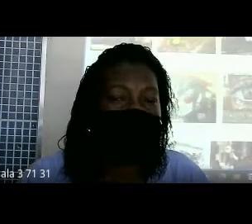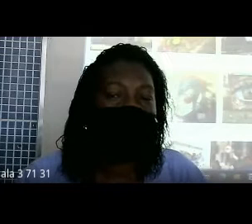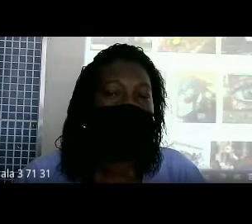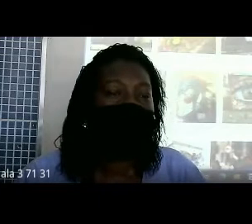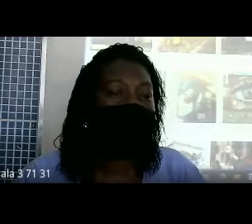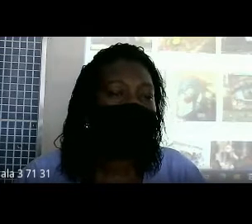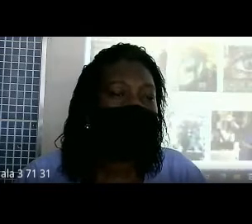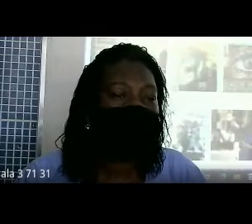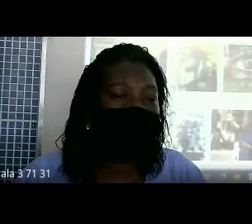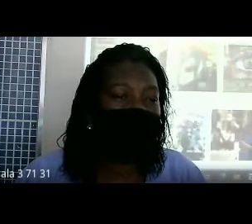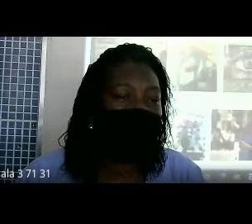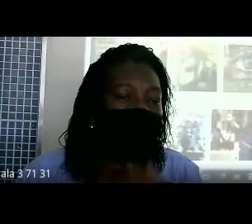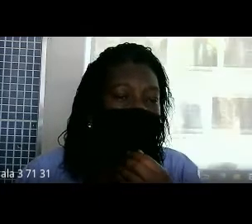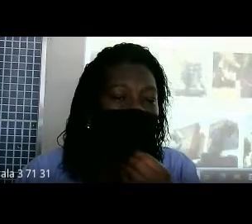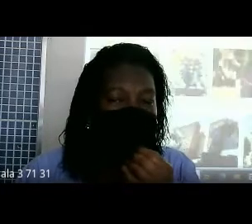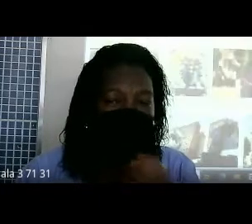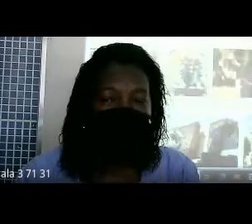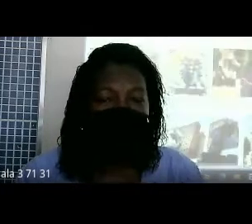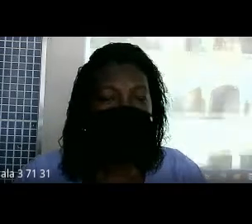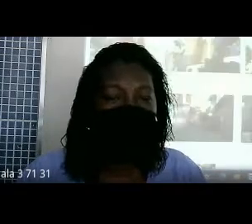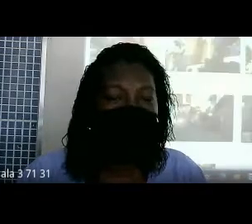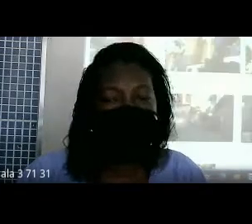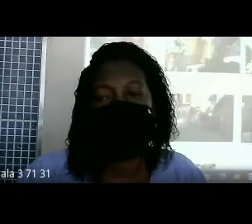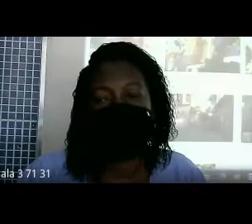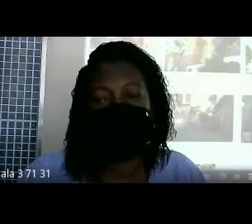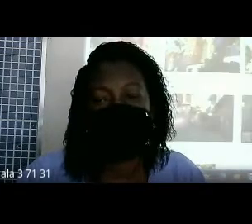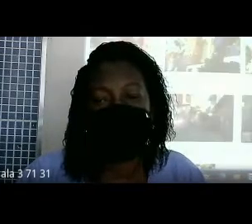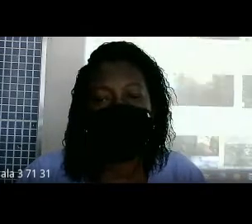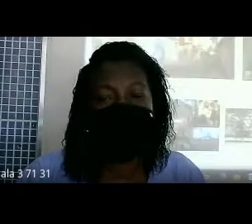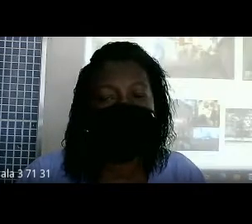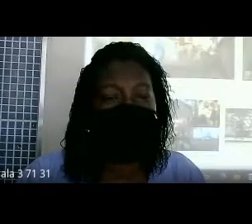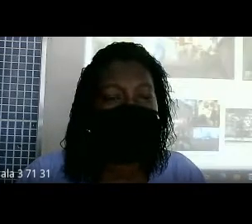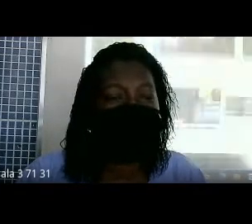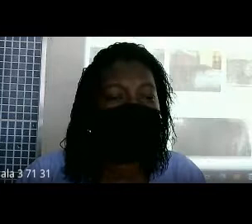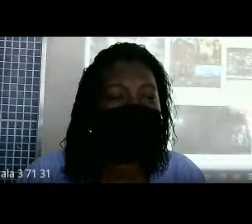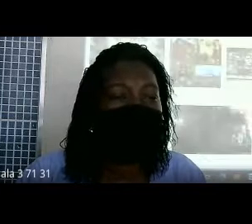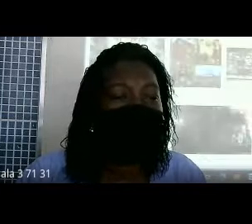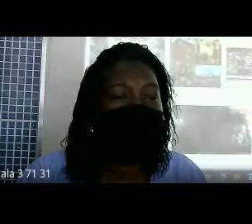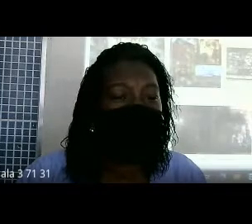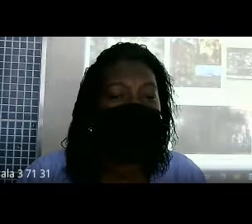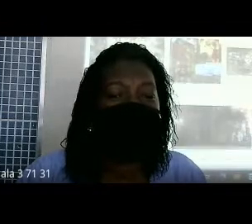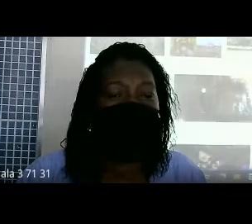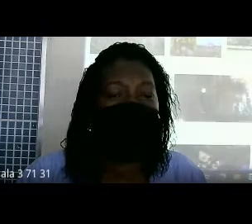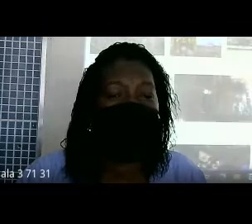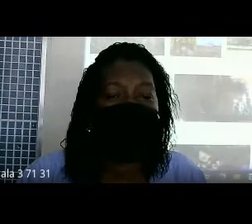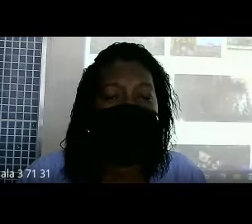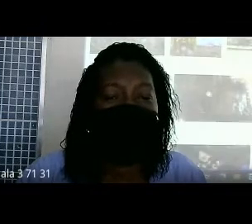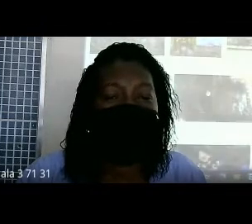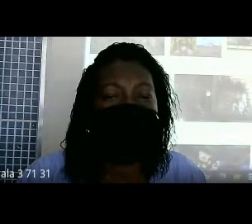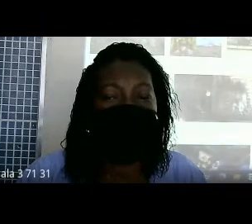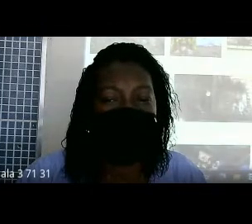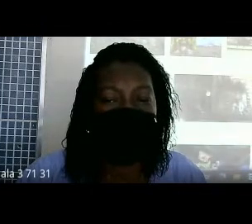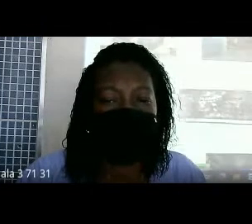né? Que aí me perguntaram na outra turma, sexto ano, professora, e com relação